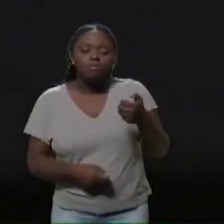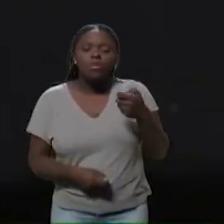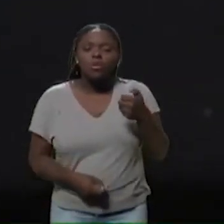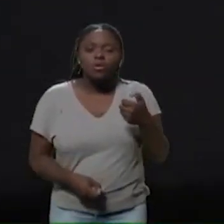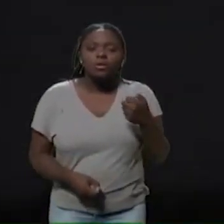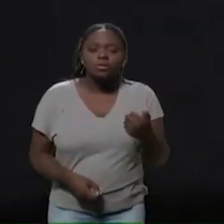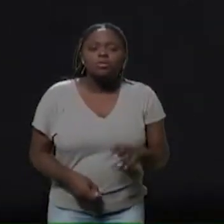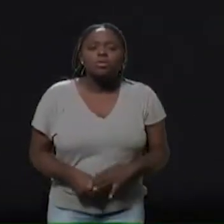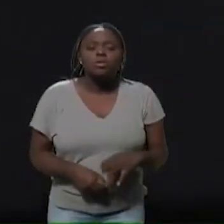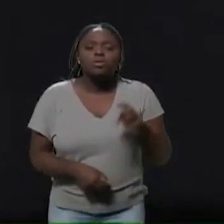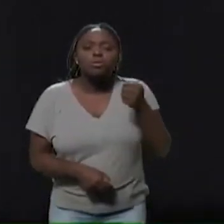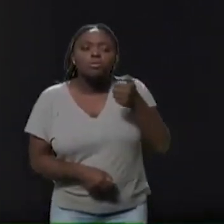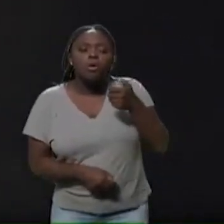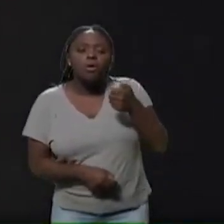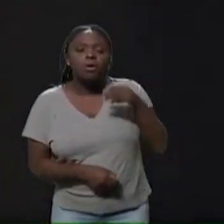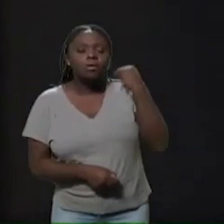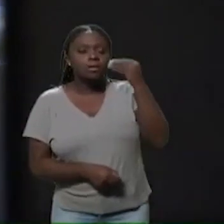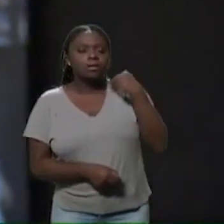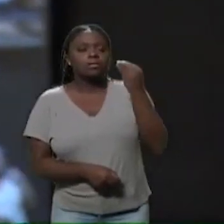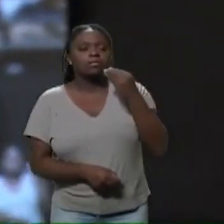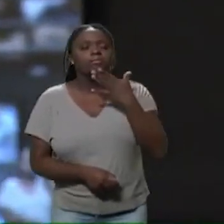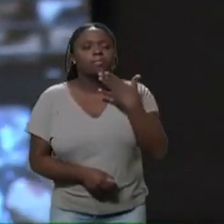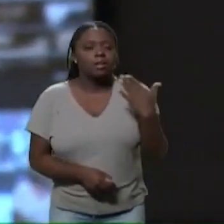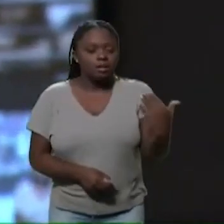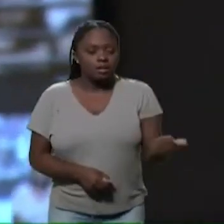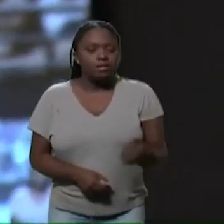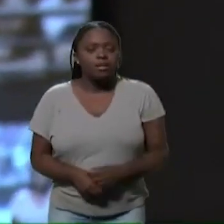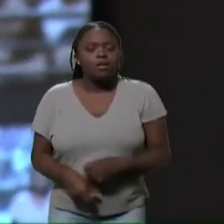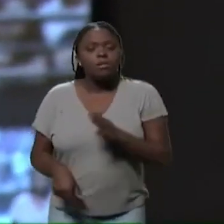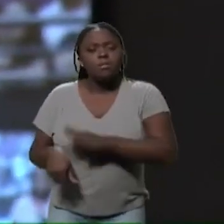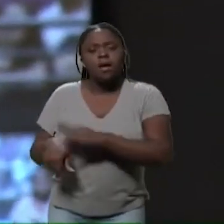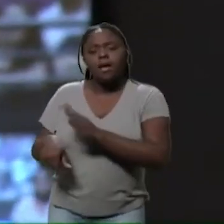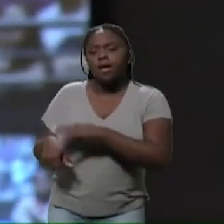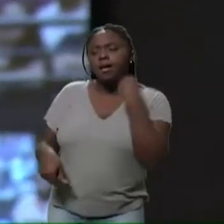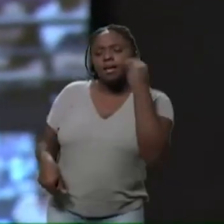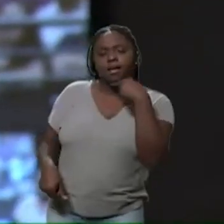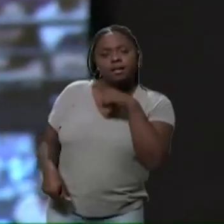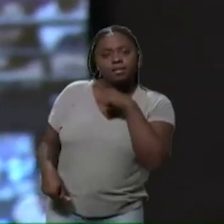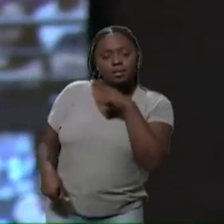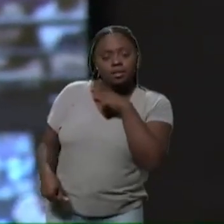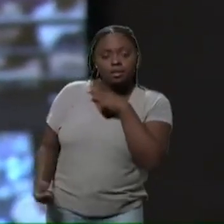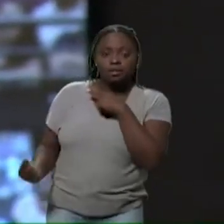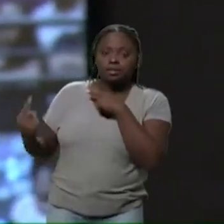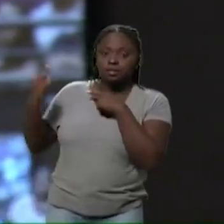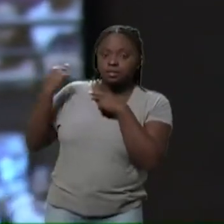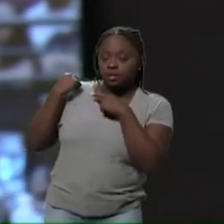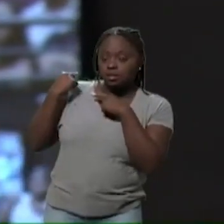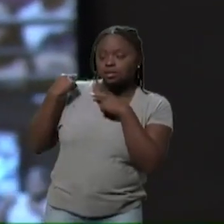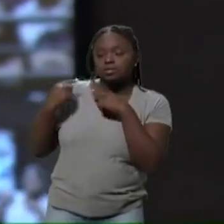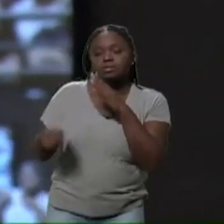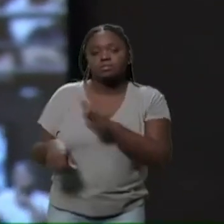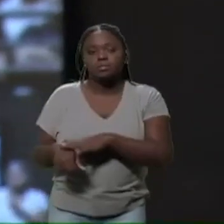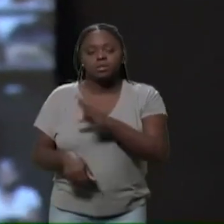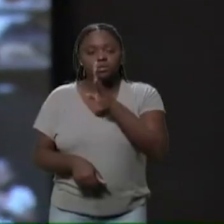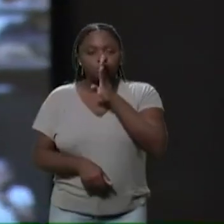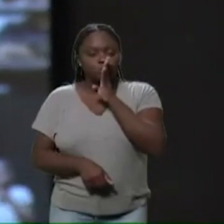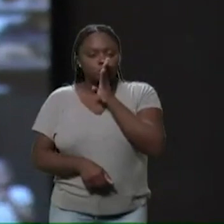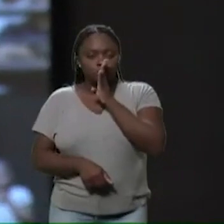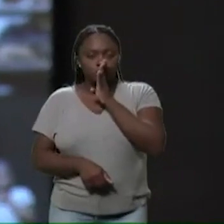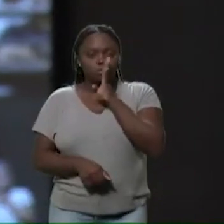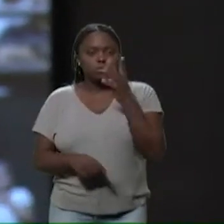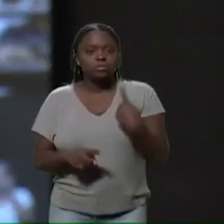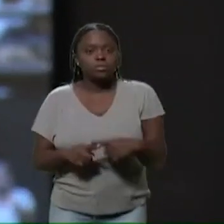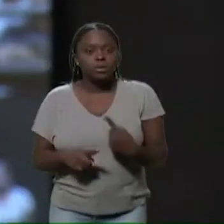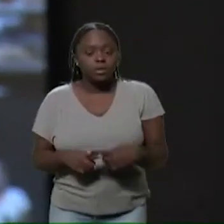quanto menos experiência, melhor. Quanto mais experiência teve, mais você caladinho fica, sentado no final,